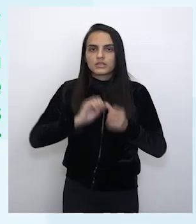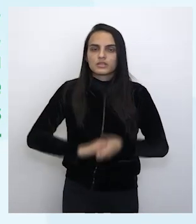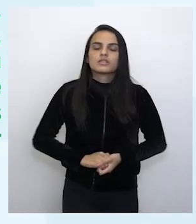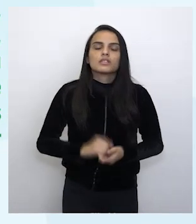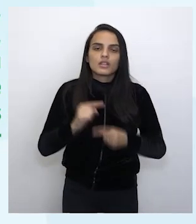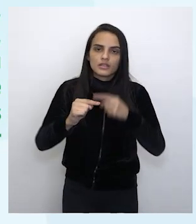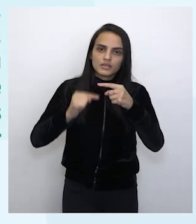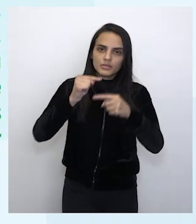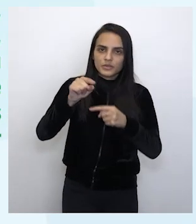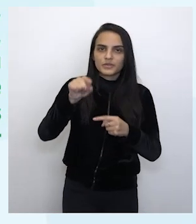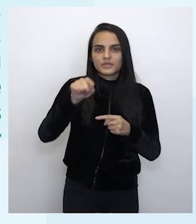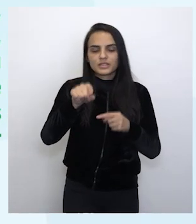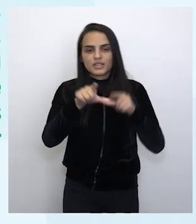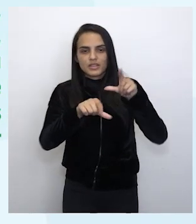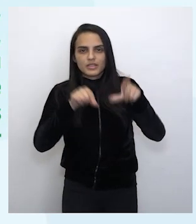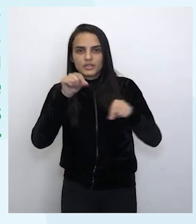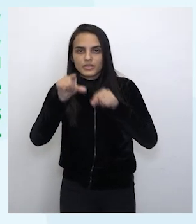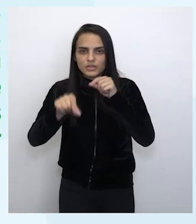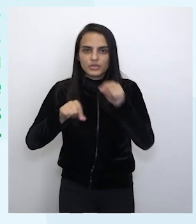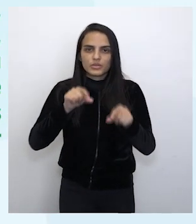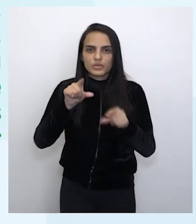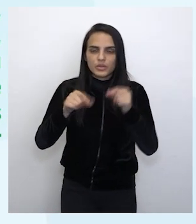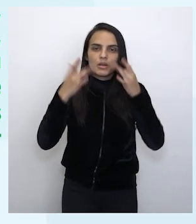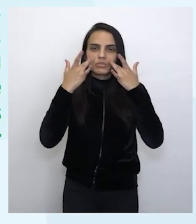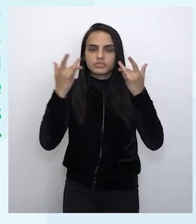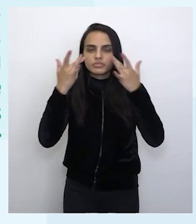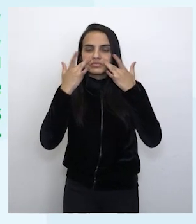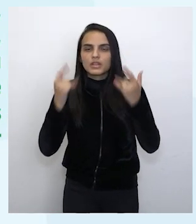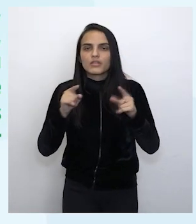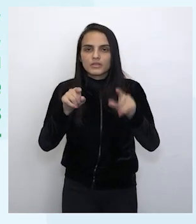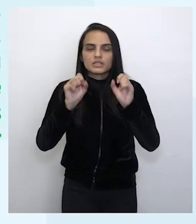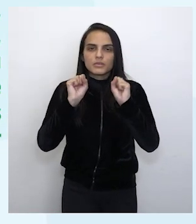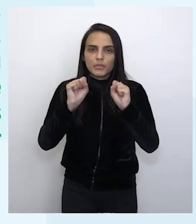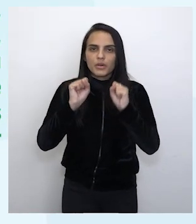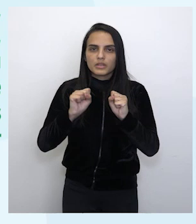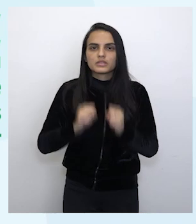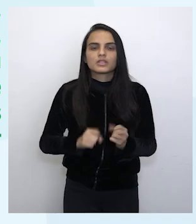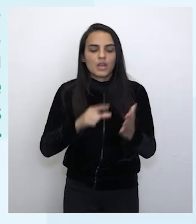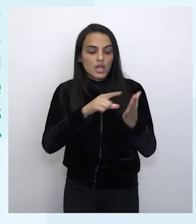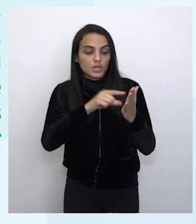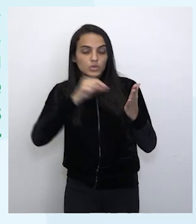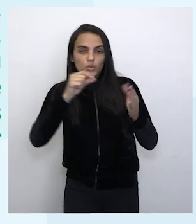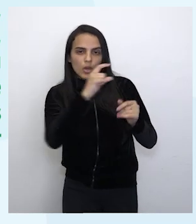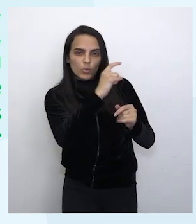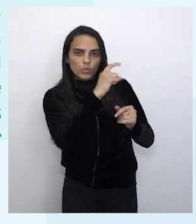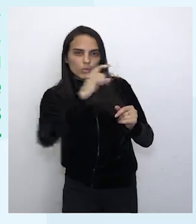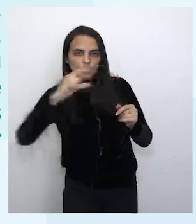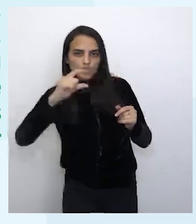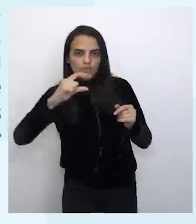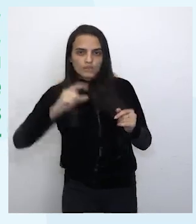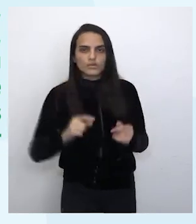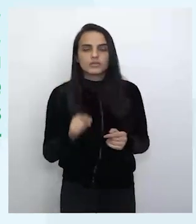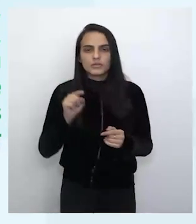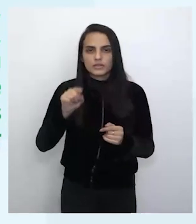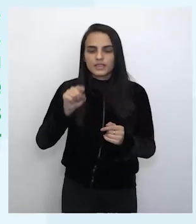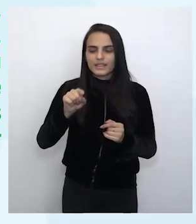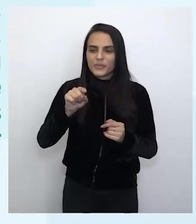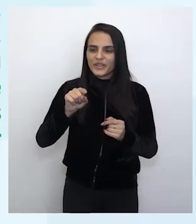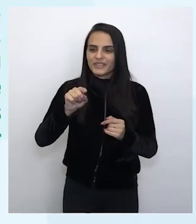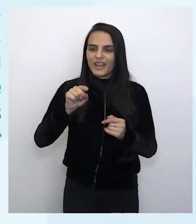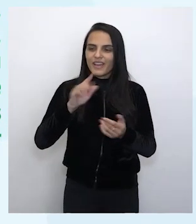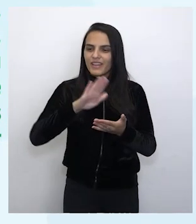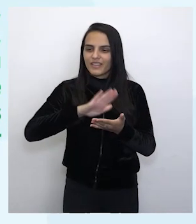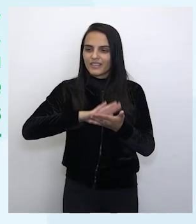você escolher essa peça favorita, esse trechinho dessa peça, você vai selecionar um trechinho e você vai interpretar aí na sua casa, né, com a ajuda dos